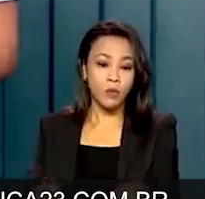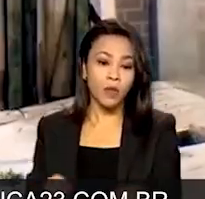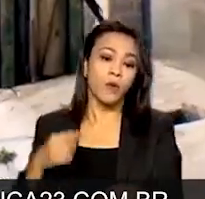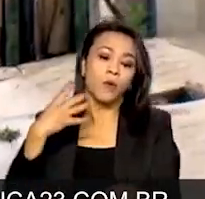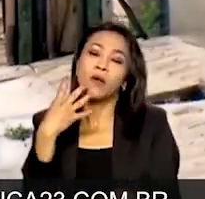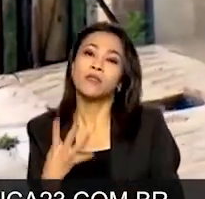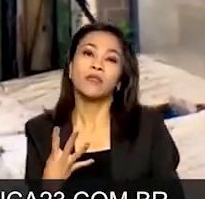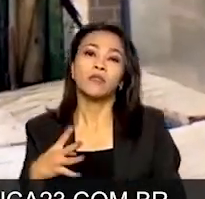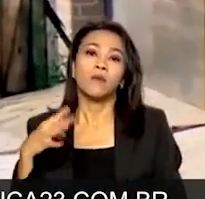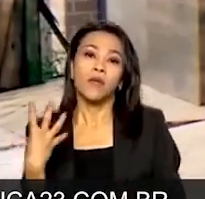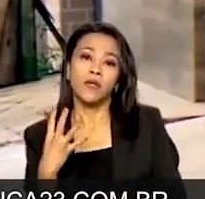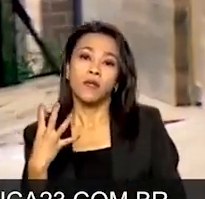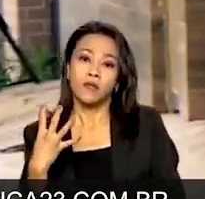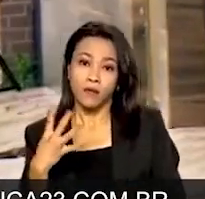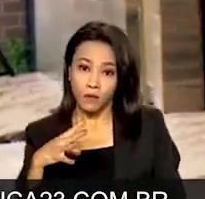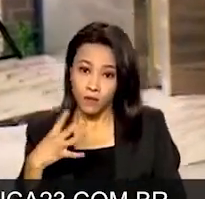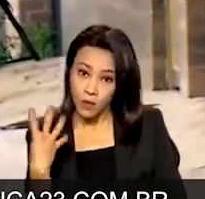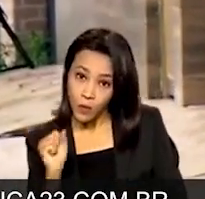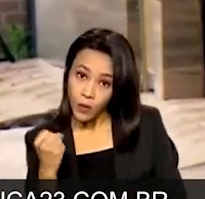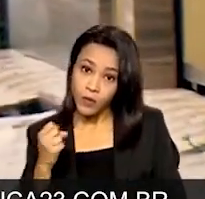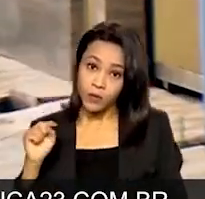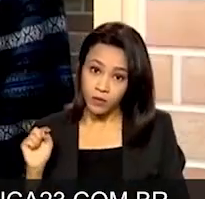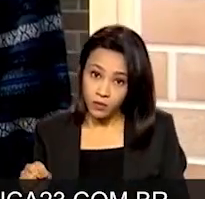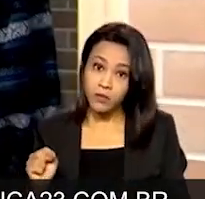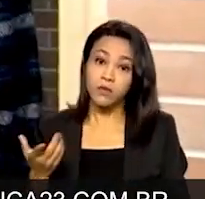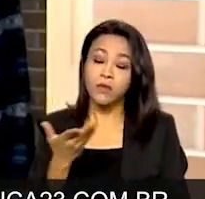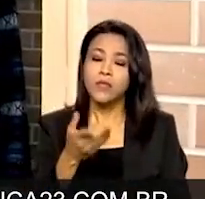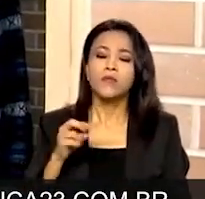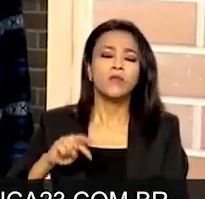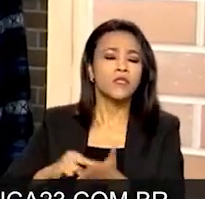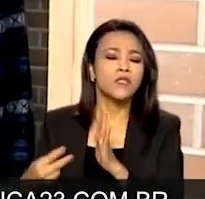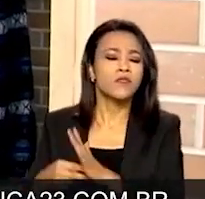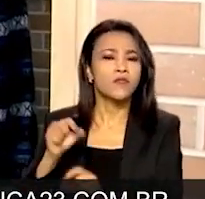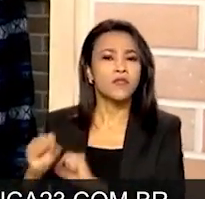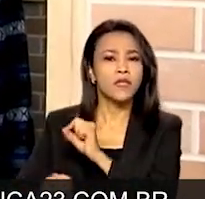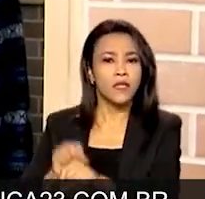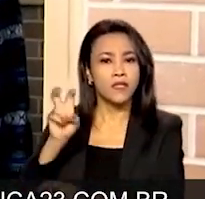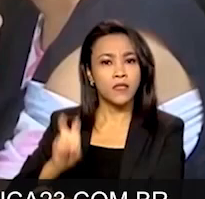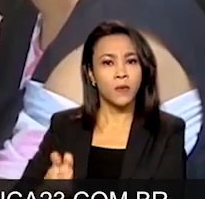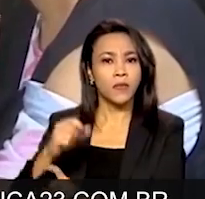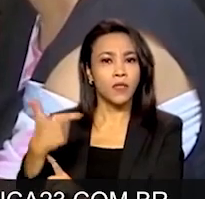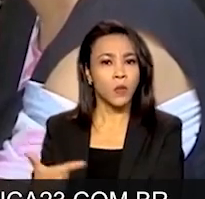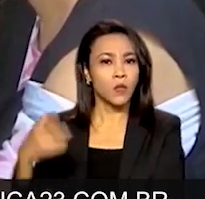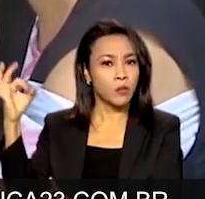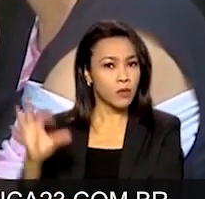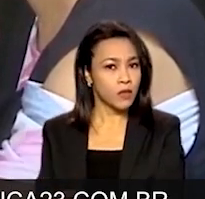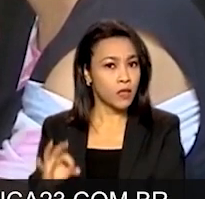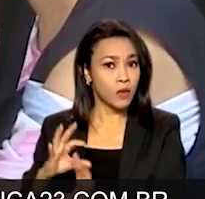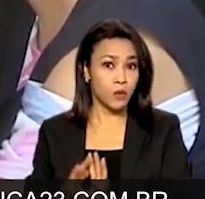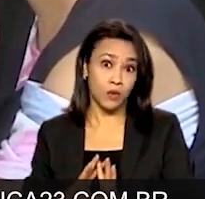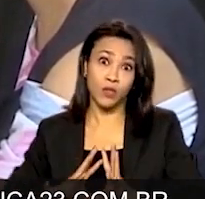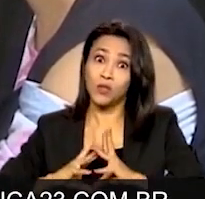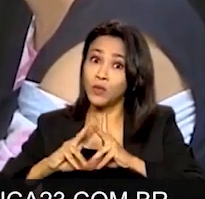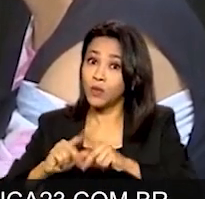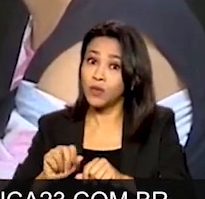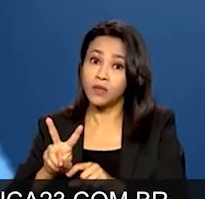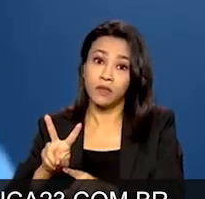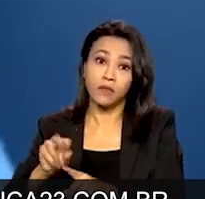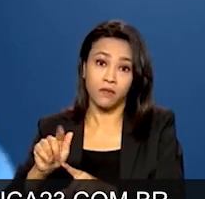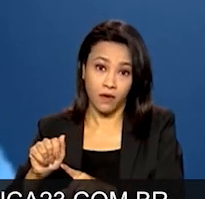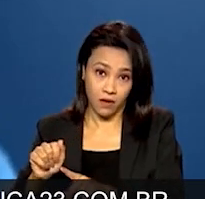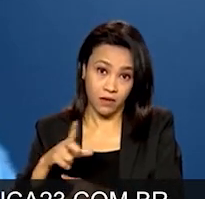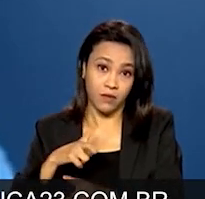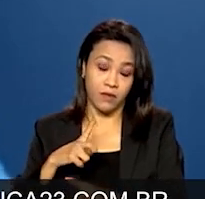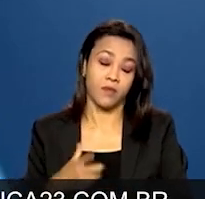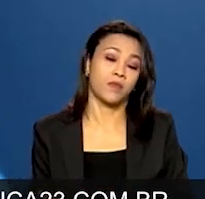95.448 profissionais em ação, o que corresponde a cerca de 52% do total de vagas disponíveis.